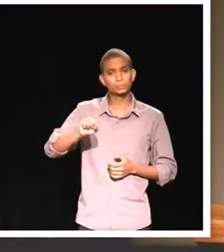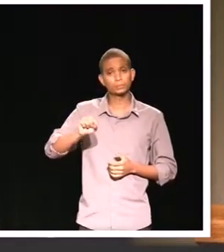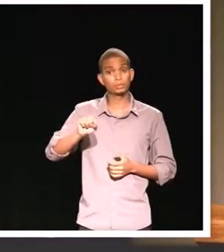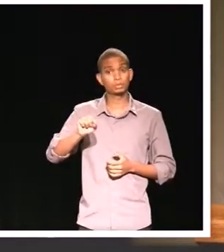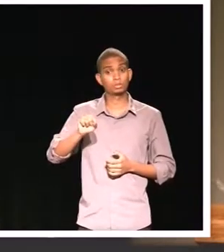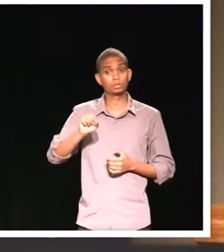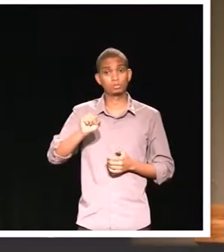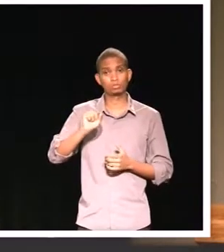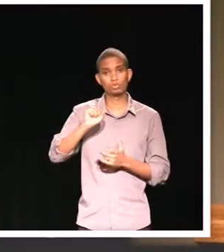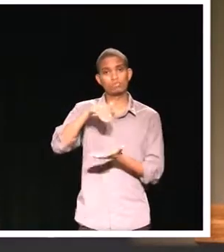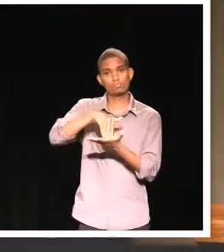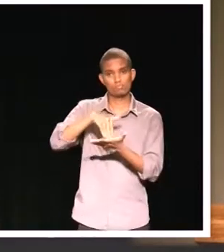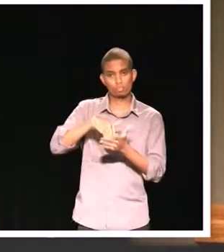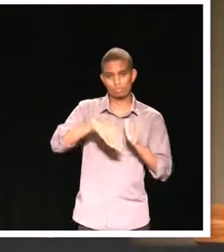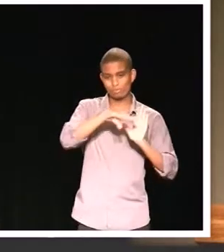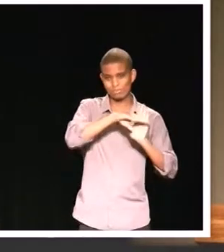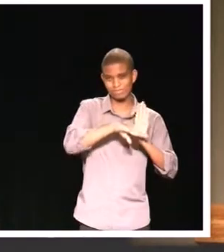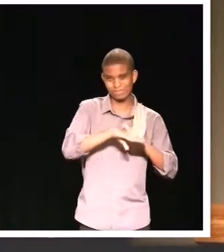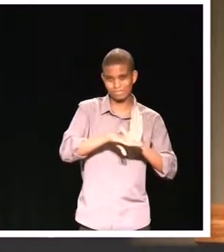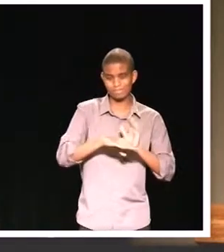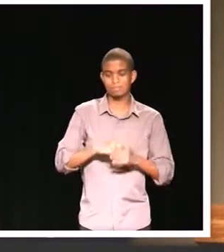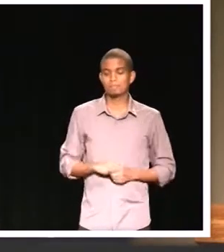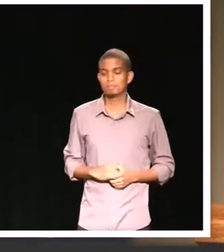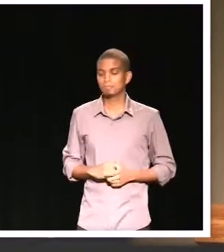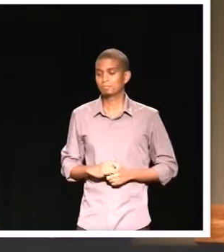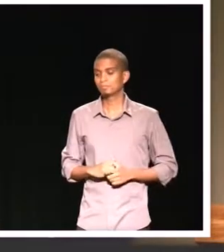nos últimos.